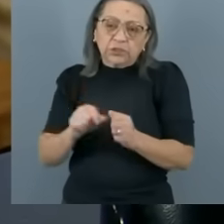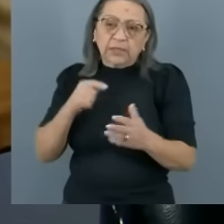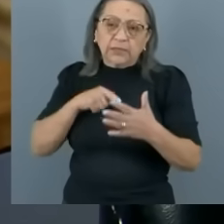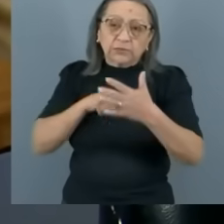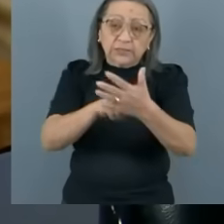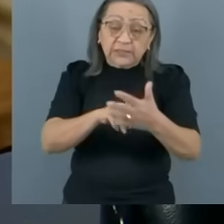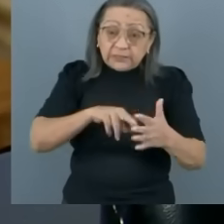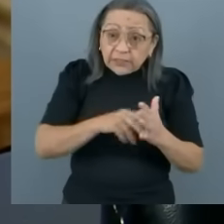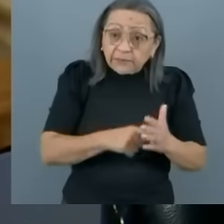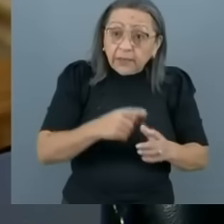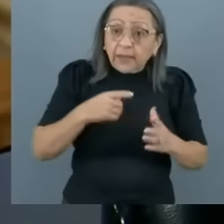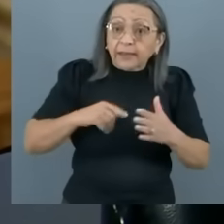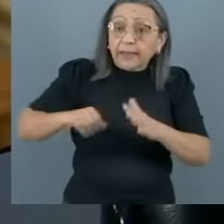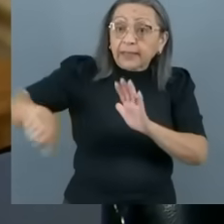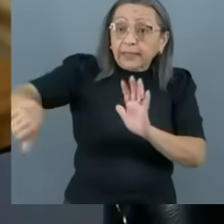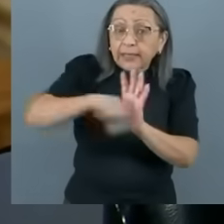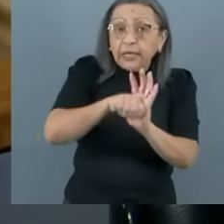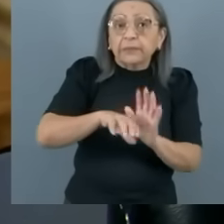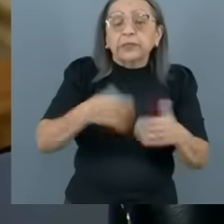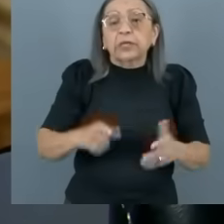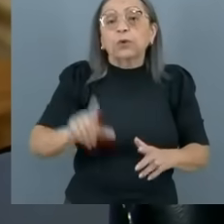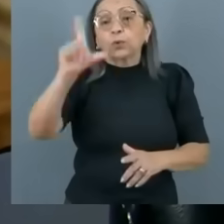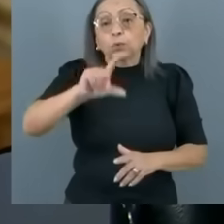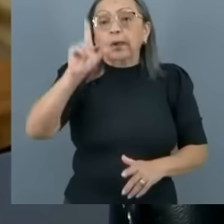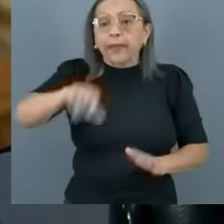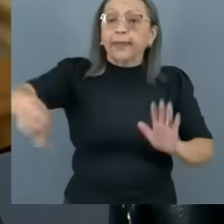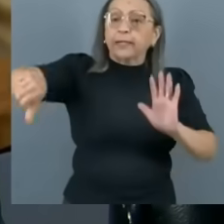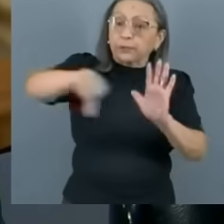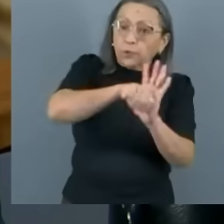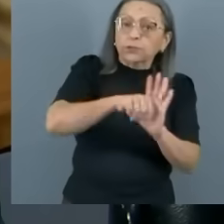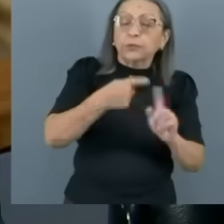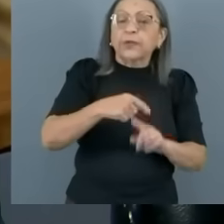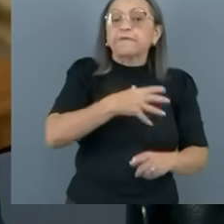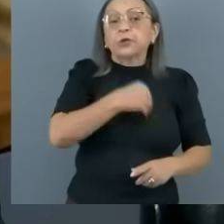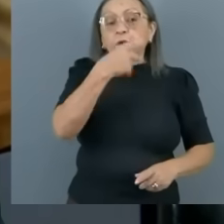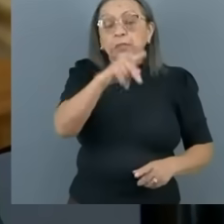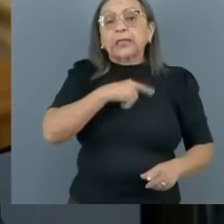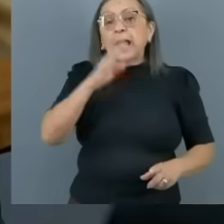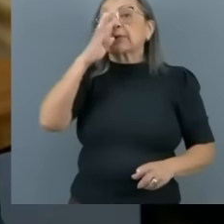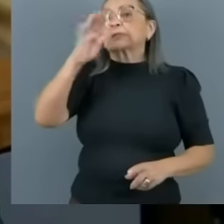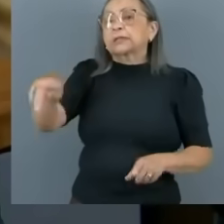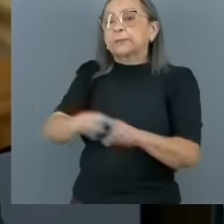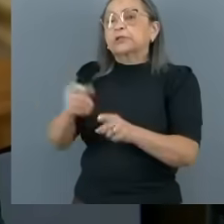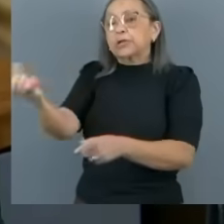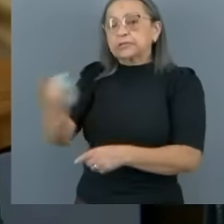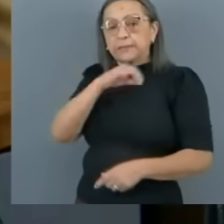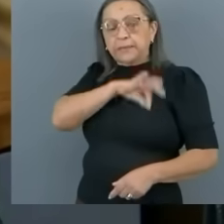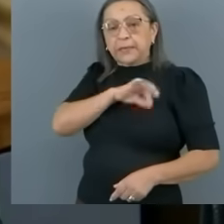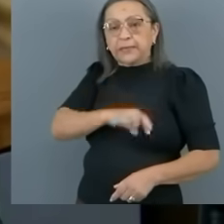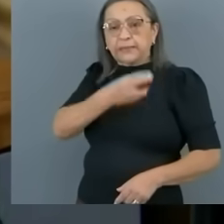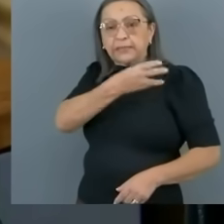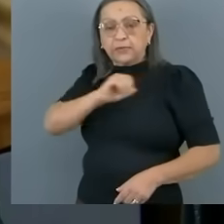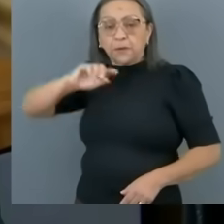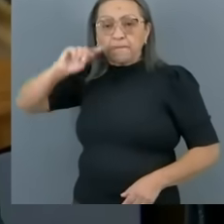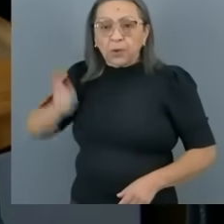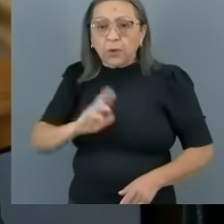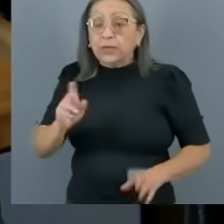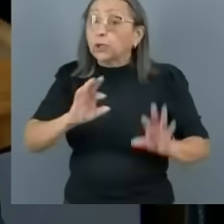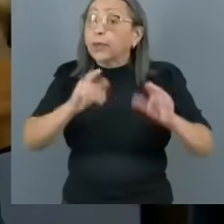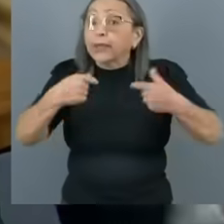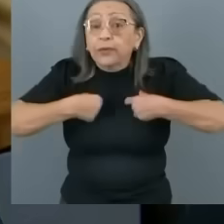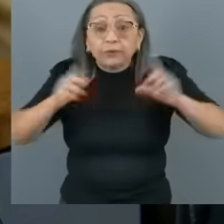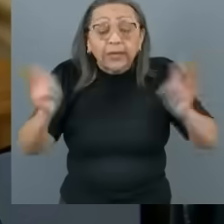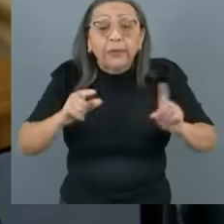crime, então o senhor Lula é um criminoso, porque o senhor Lulinha está sendo acusado de receber aqui 300 mil reais. Não sou eu que estou dizendo, não, é a régua de quem